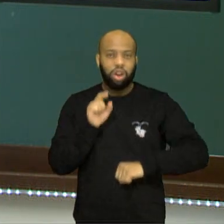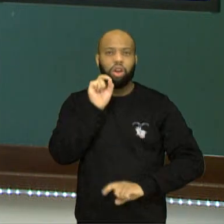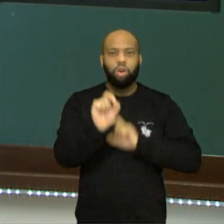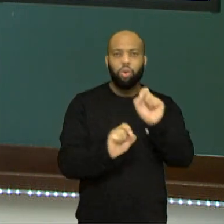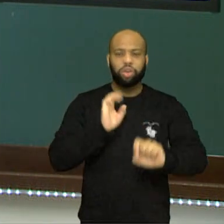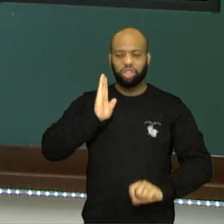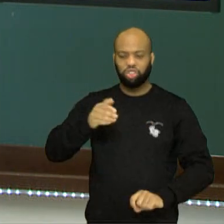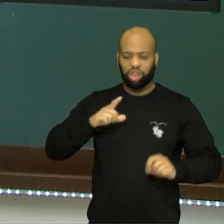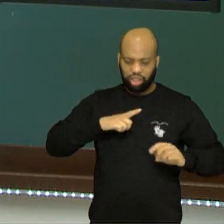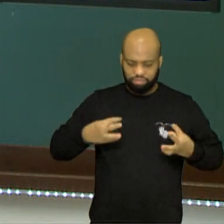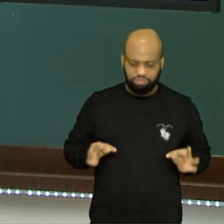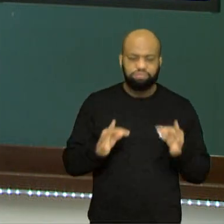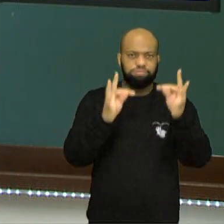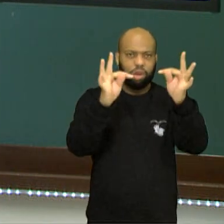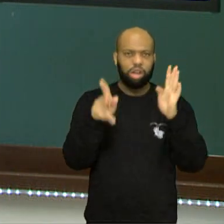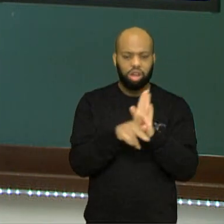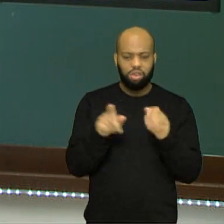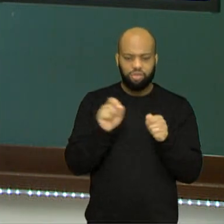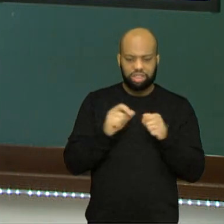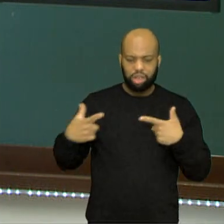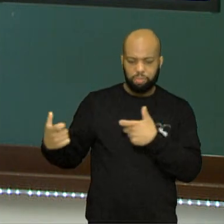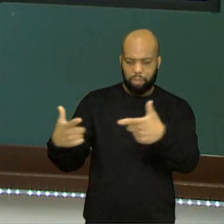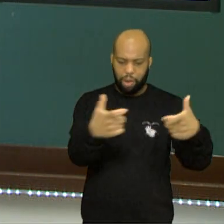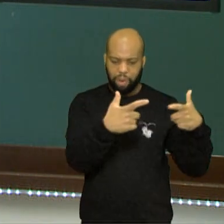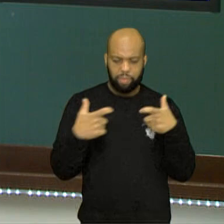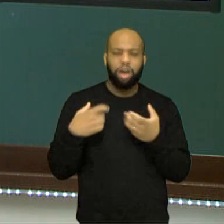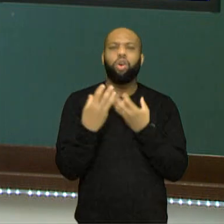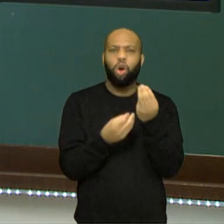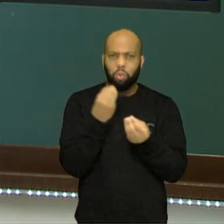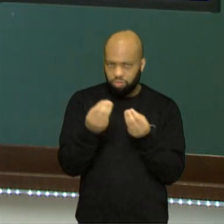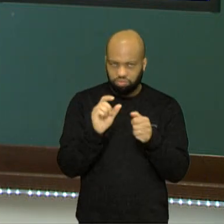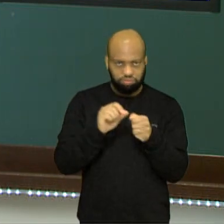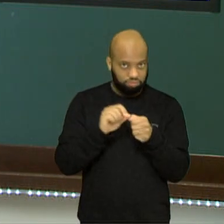de tecnologia para fazer uma guerra, né?